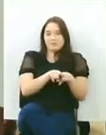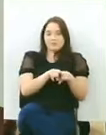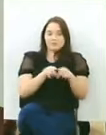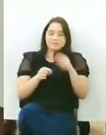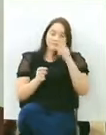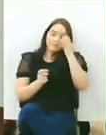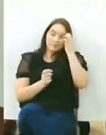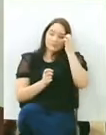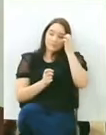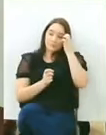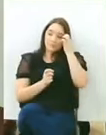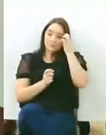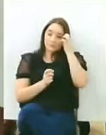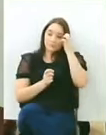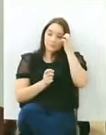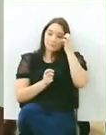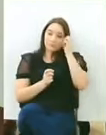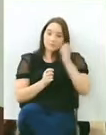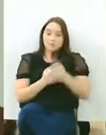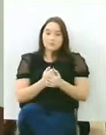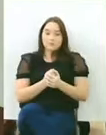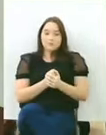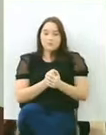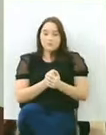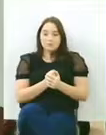com Jesus também.